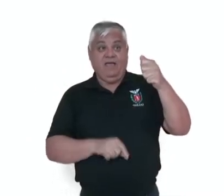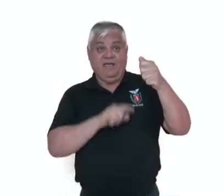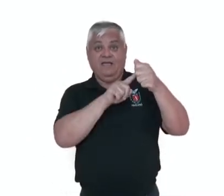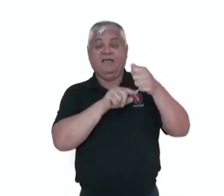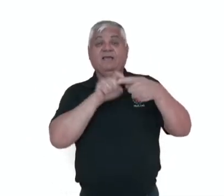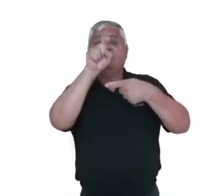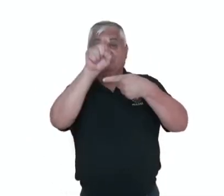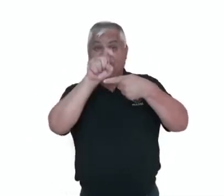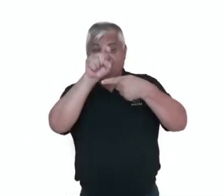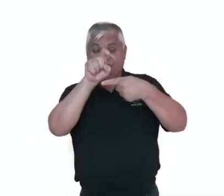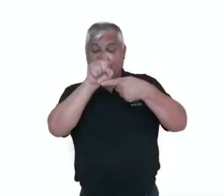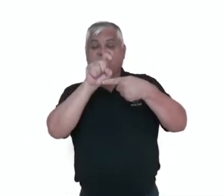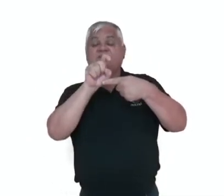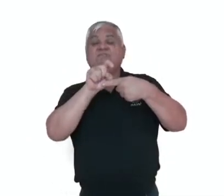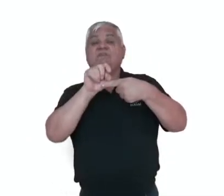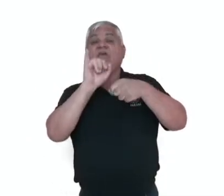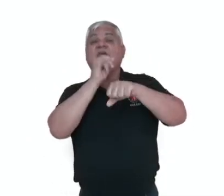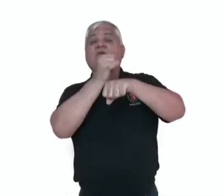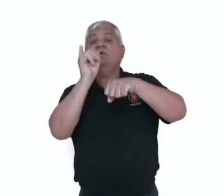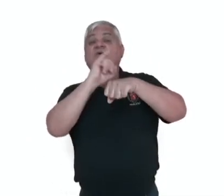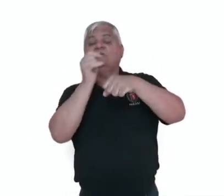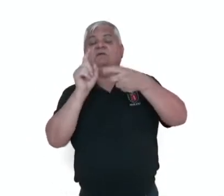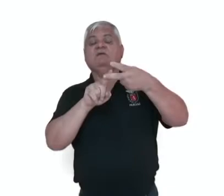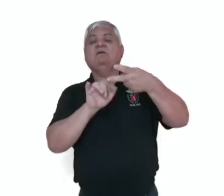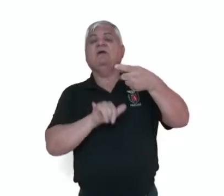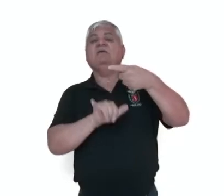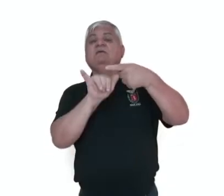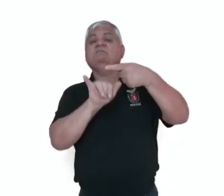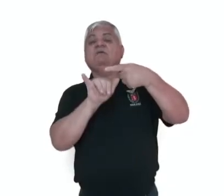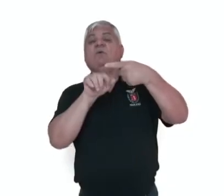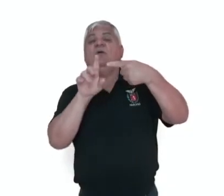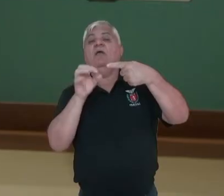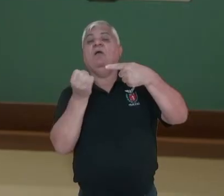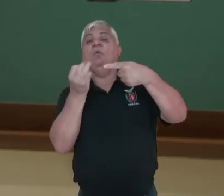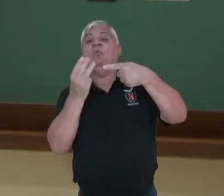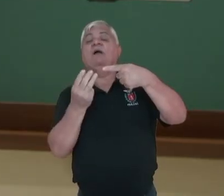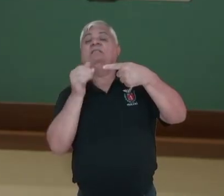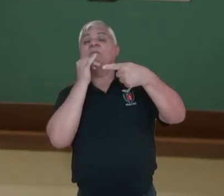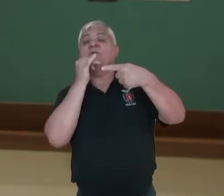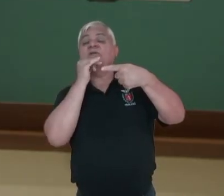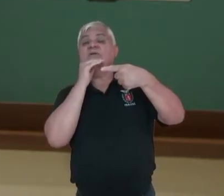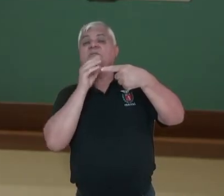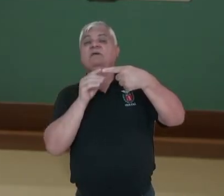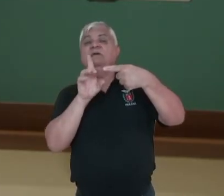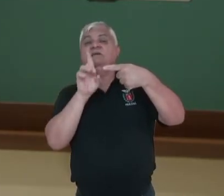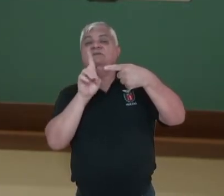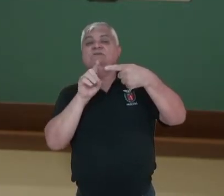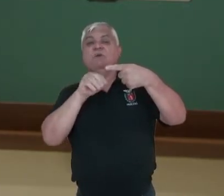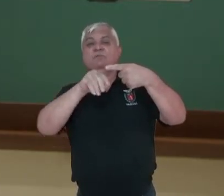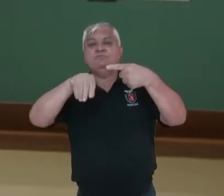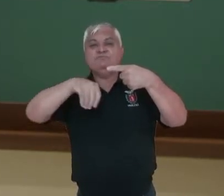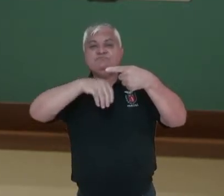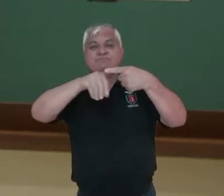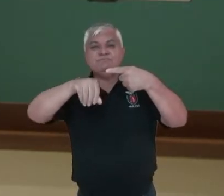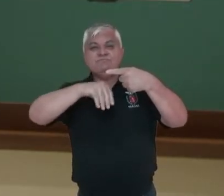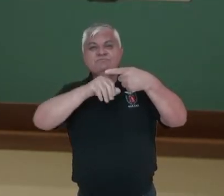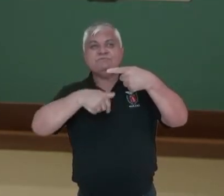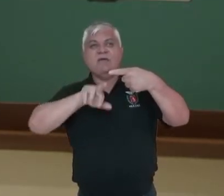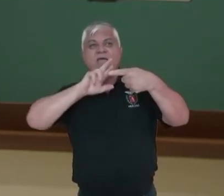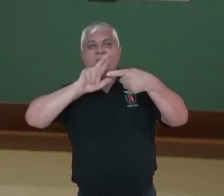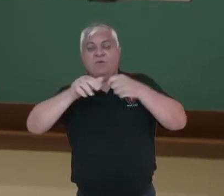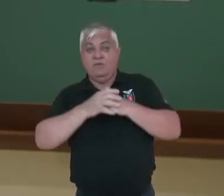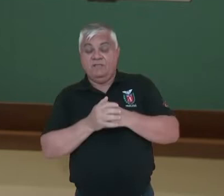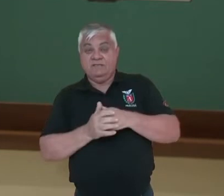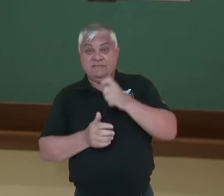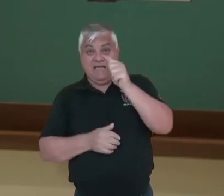o x é o número de moléculas ionizadas e o y é o número de moléculas dissolvidas. E aí a gente vai ter os resultados, né? Se o